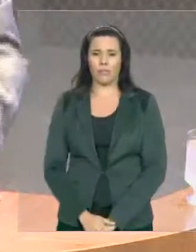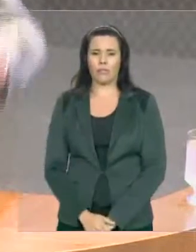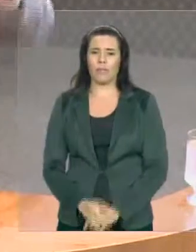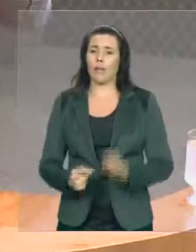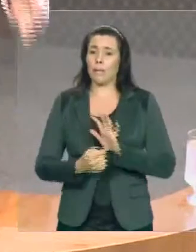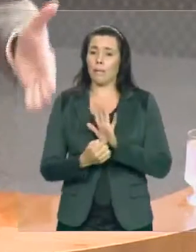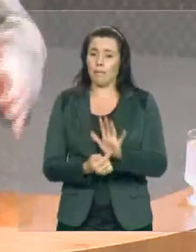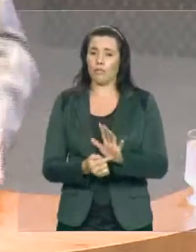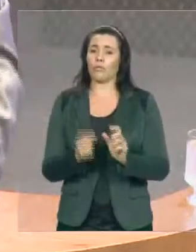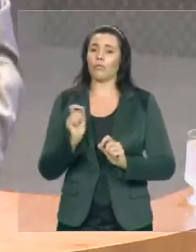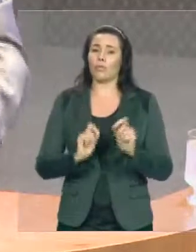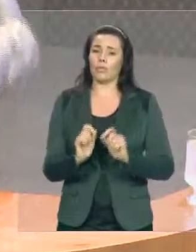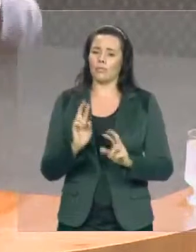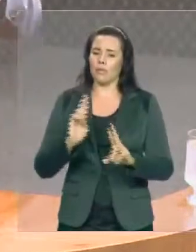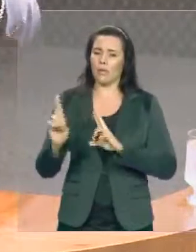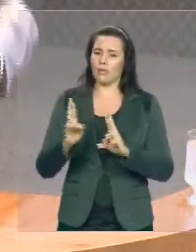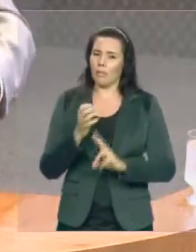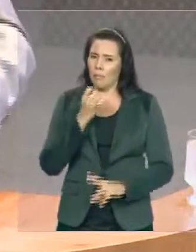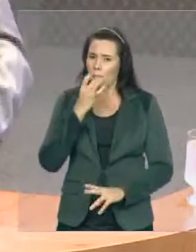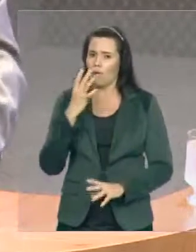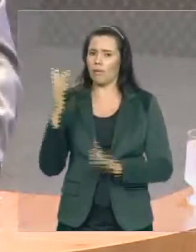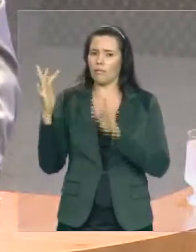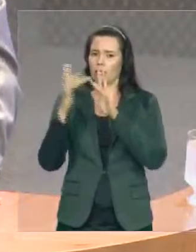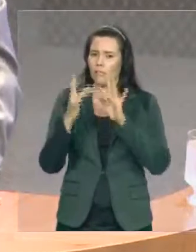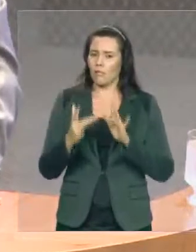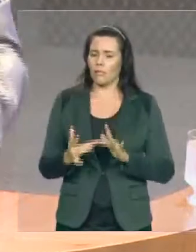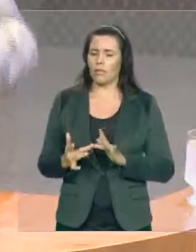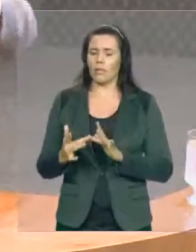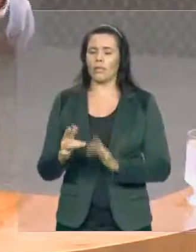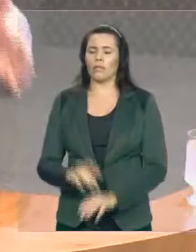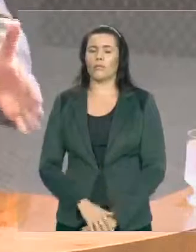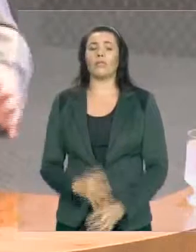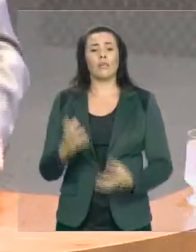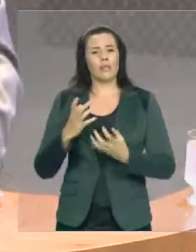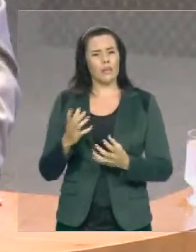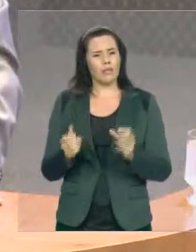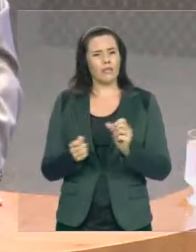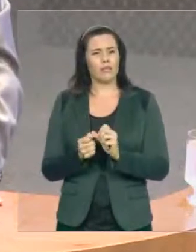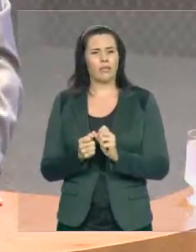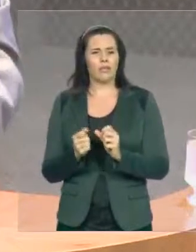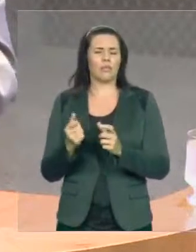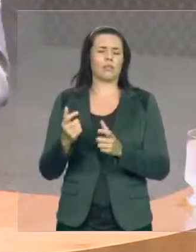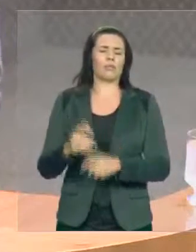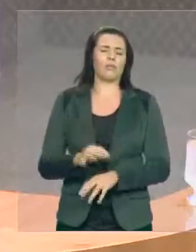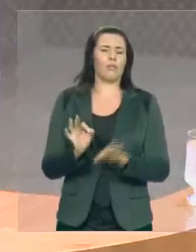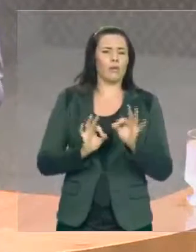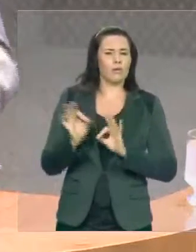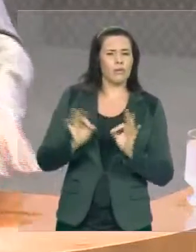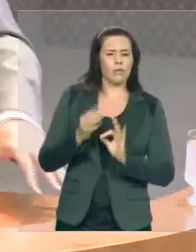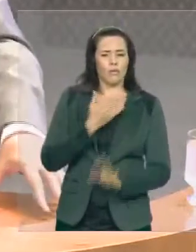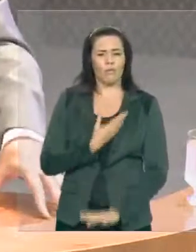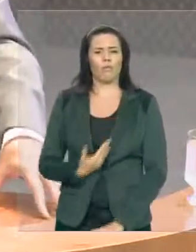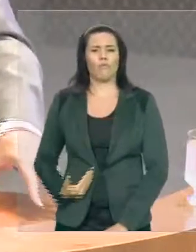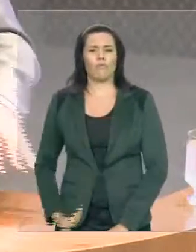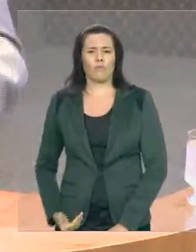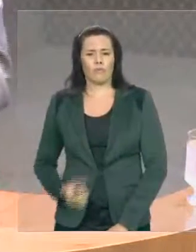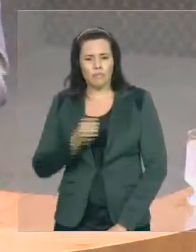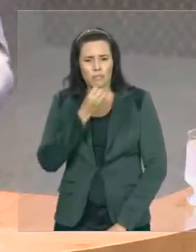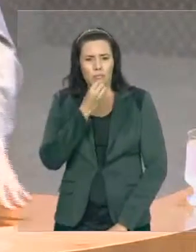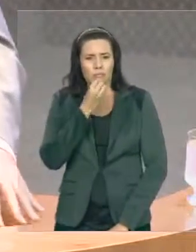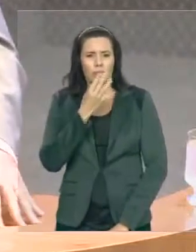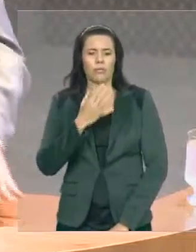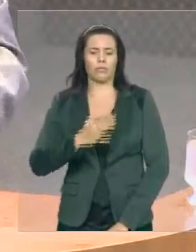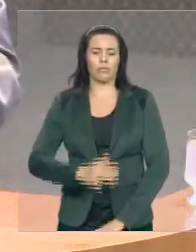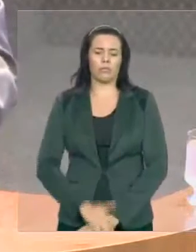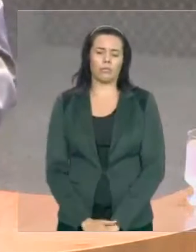diálogo, sinalizando que quer fazer um governo realmente à altura do povo brasileiro. E é importante que continue a